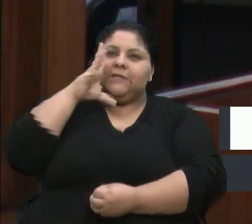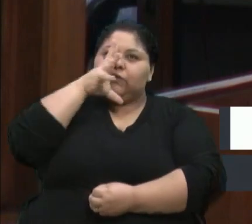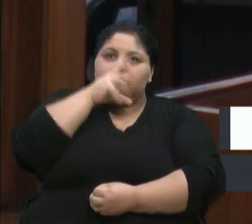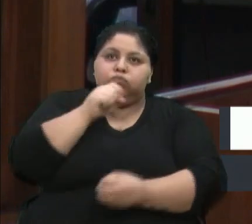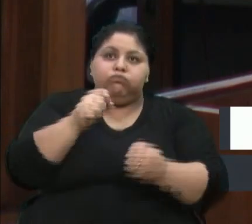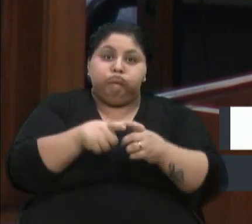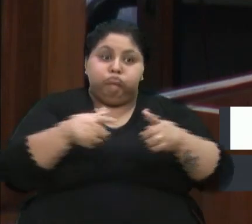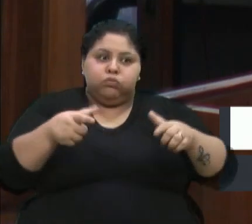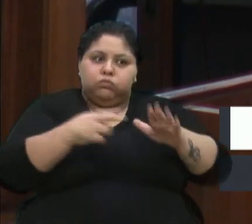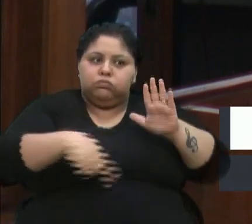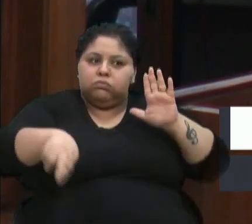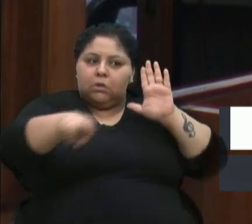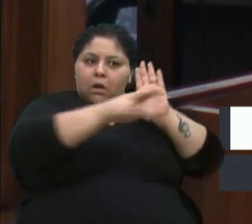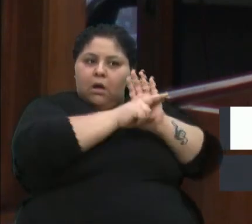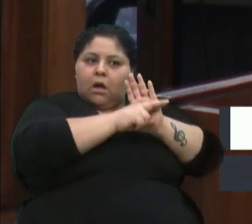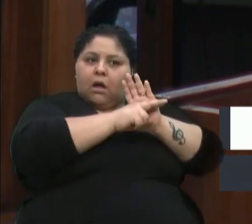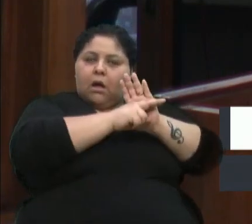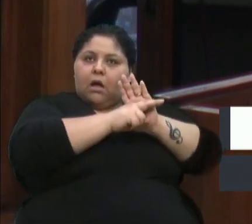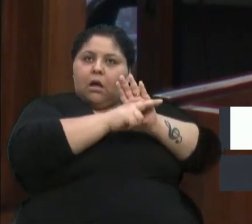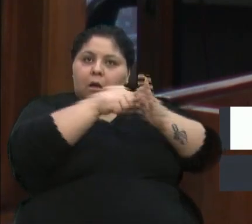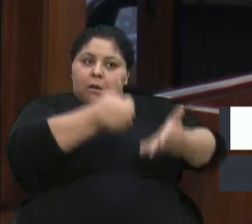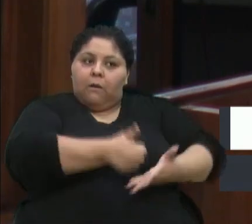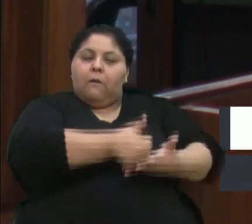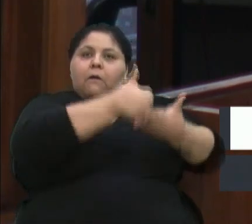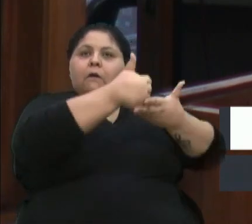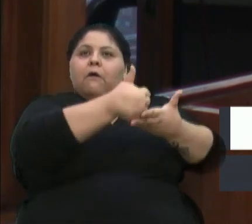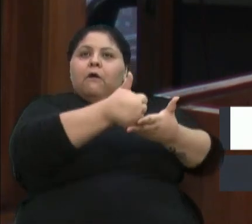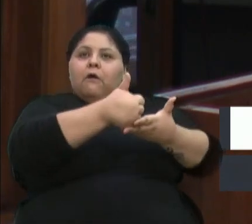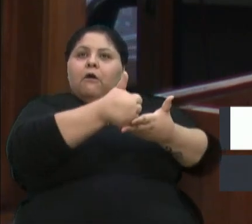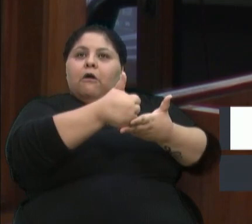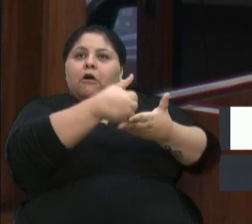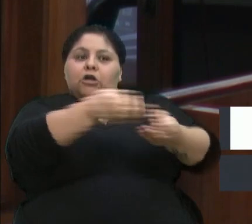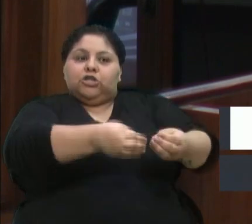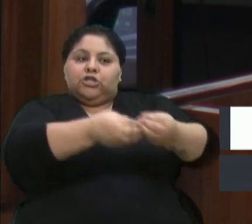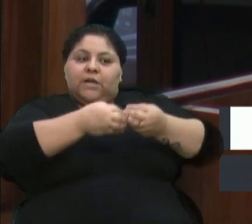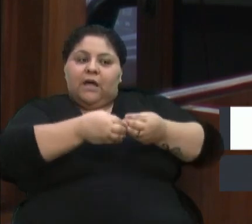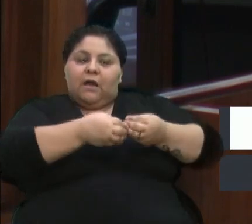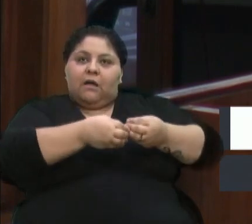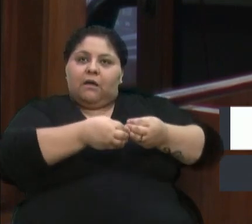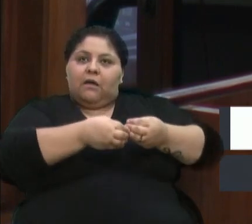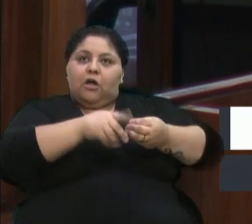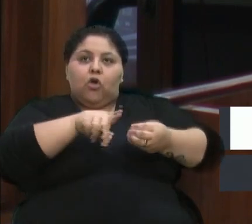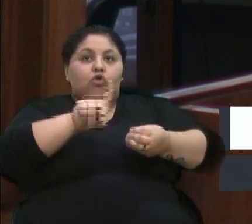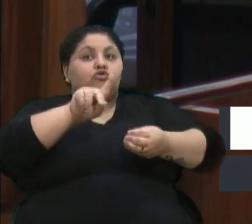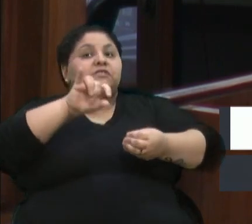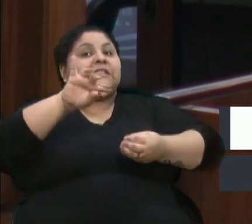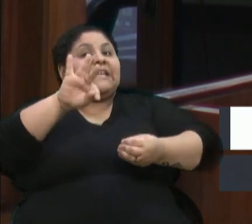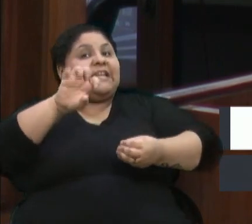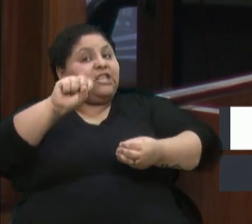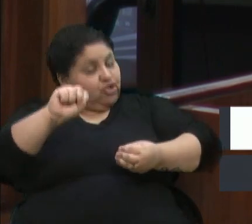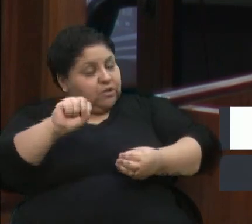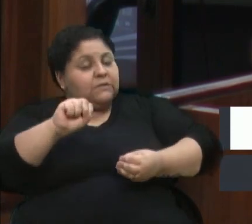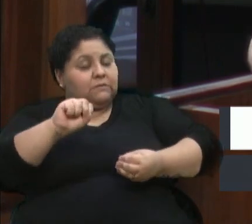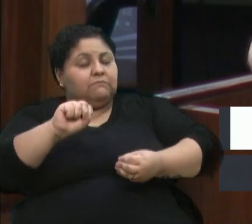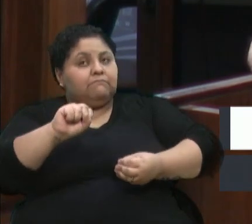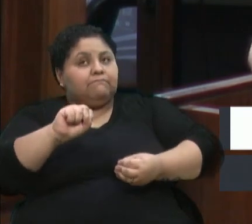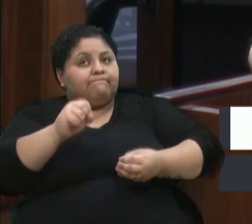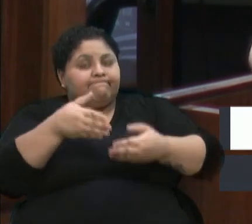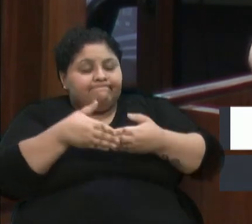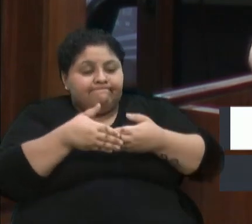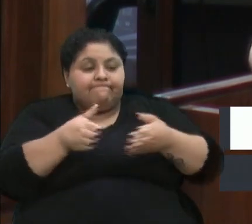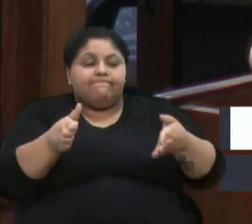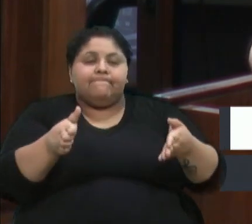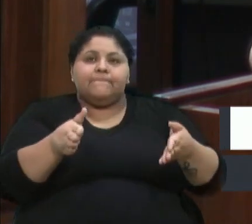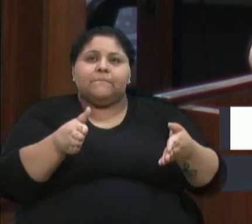os patrocinadores, para quem acredita no evento, para os atletas virem retirar os seus kits. A abertura